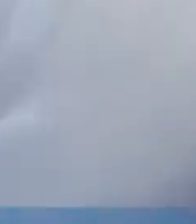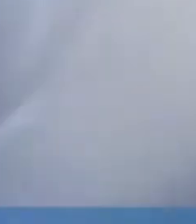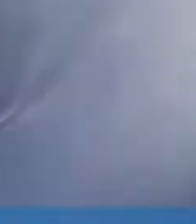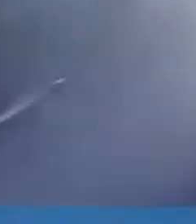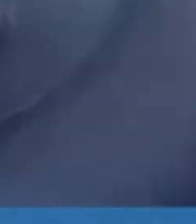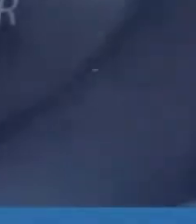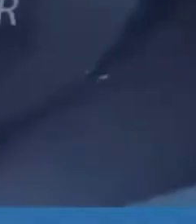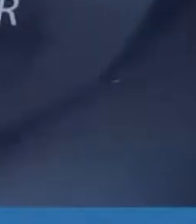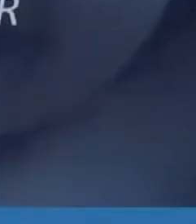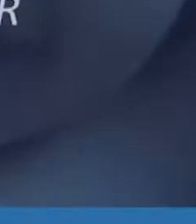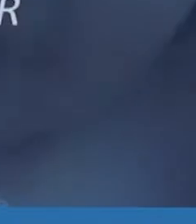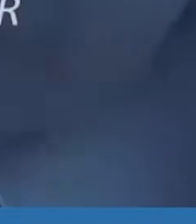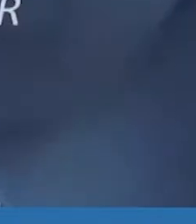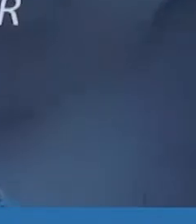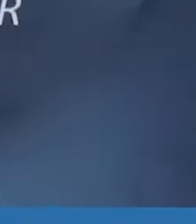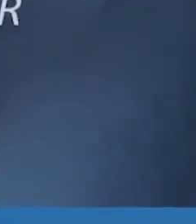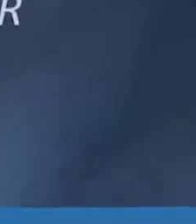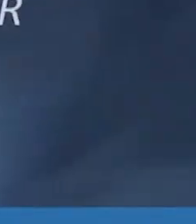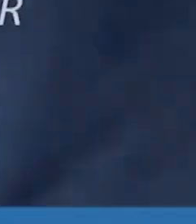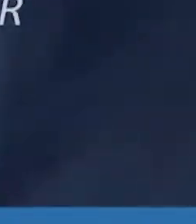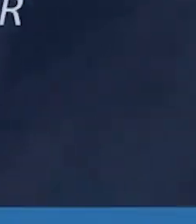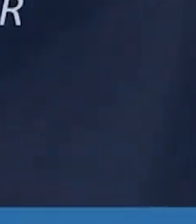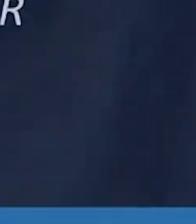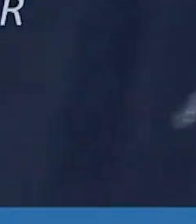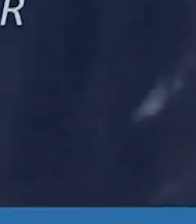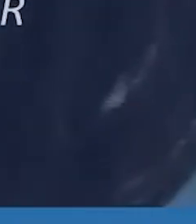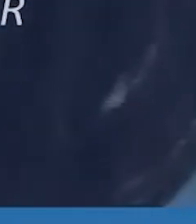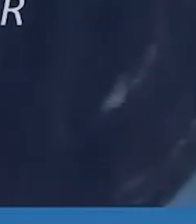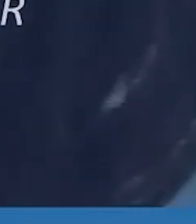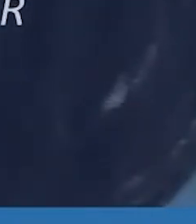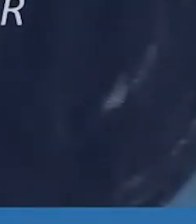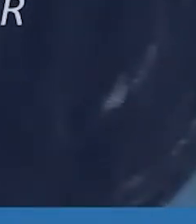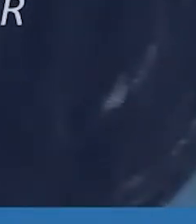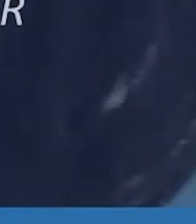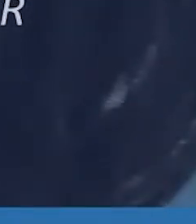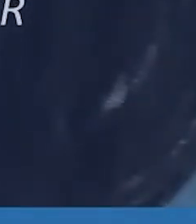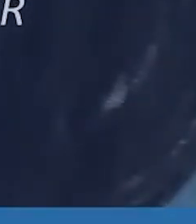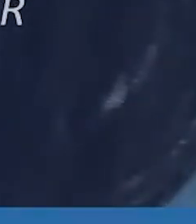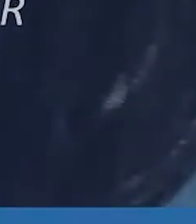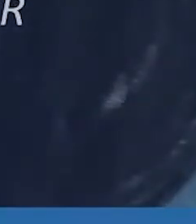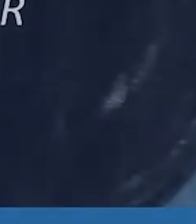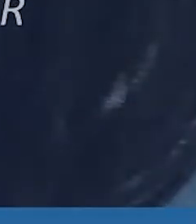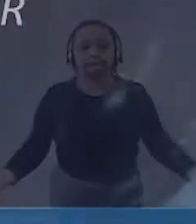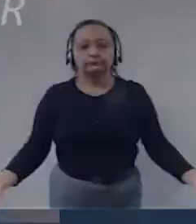Enquanto não passa, conheça o novo jeito Quali de ajudar.